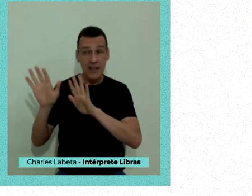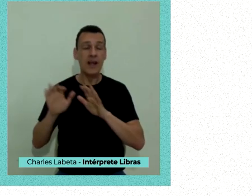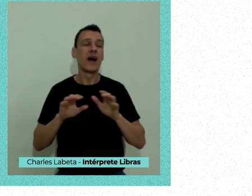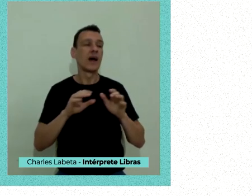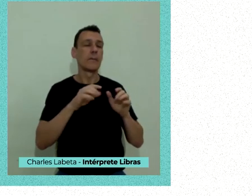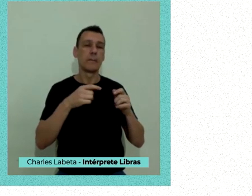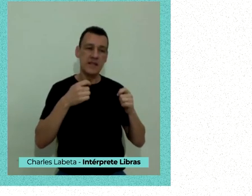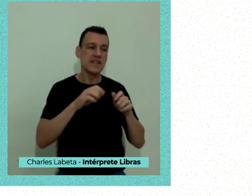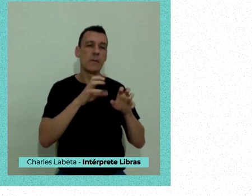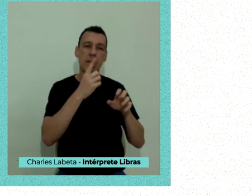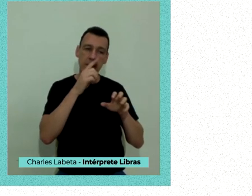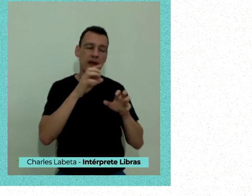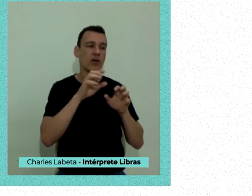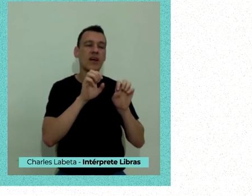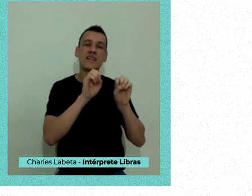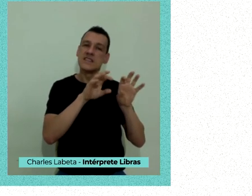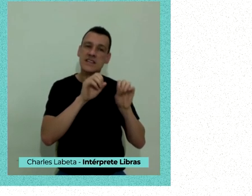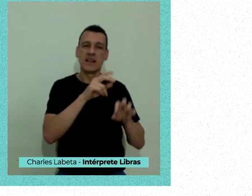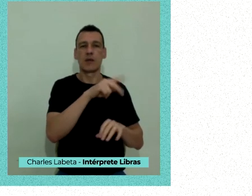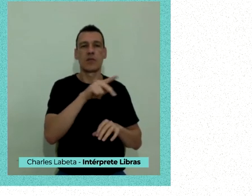alertou, não existe